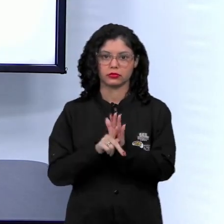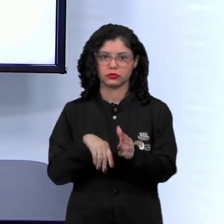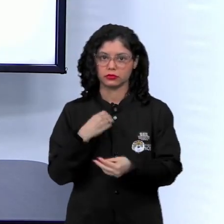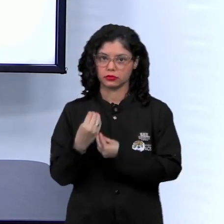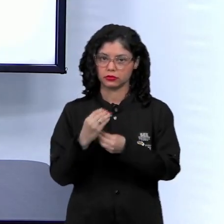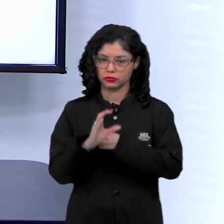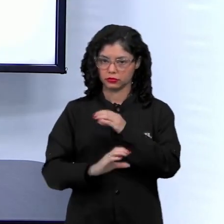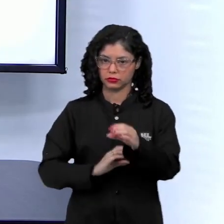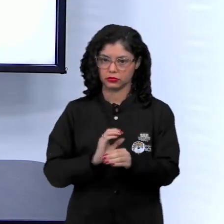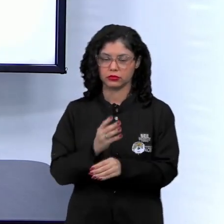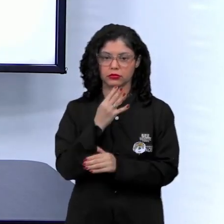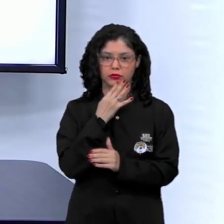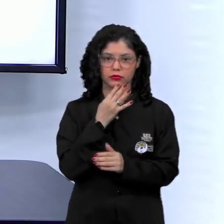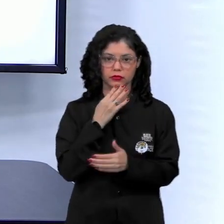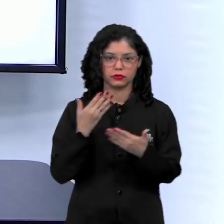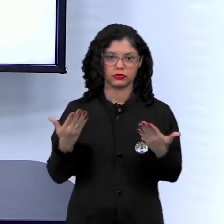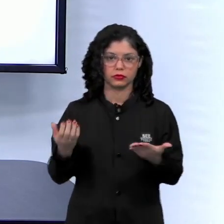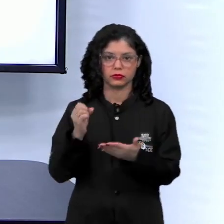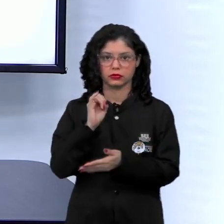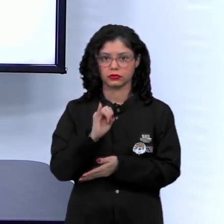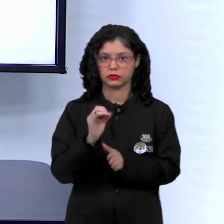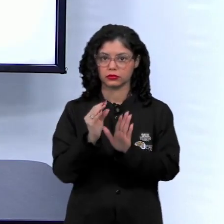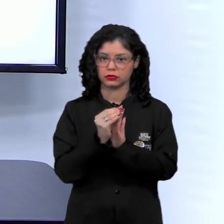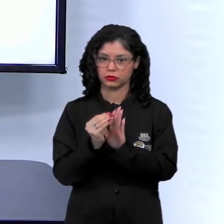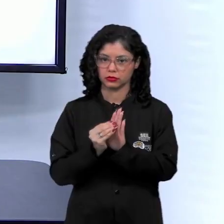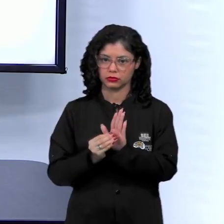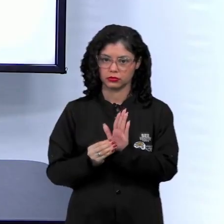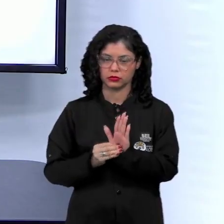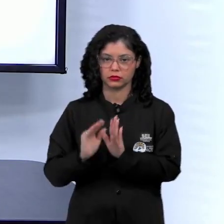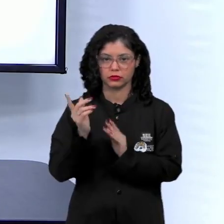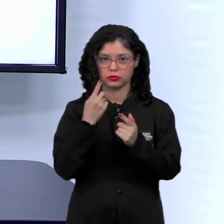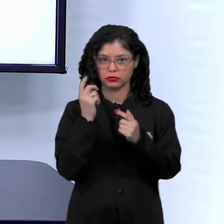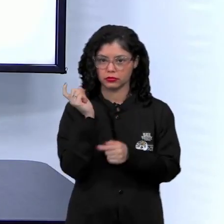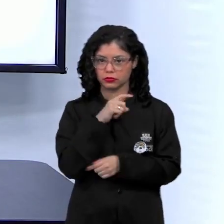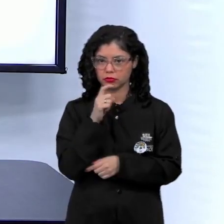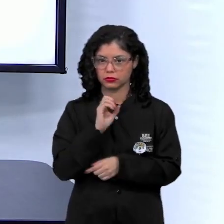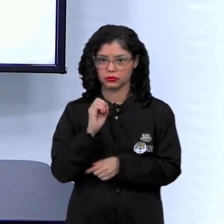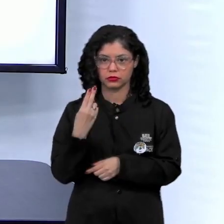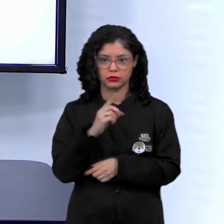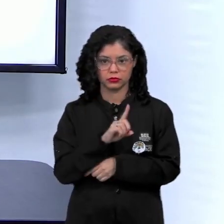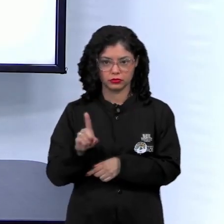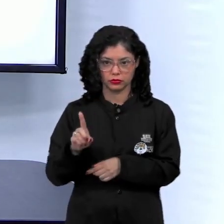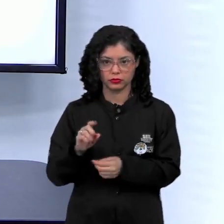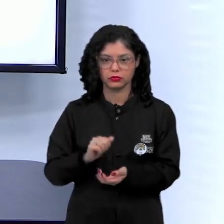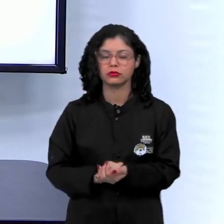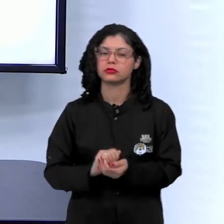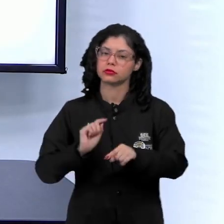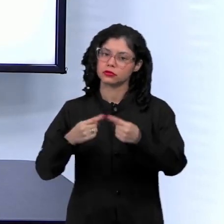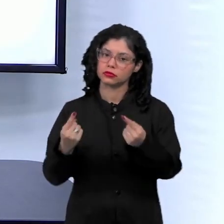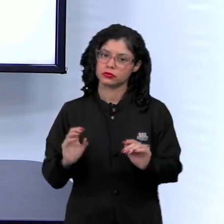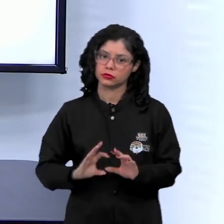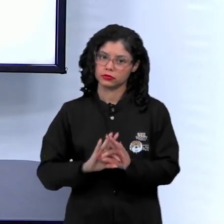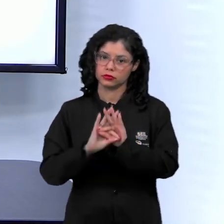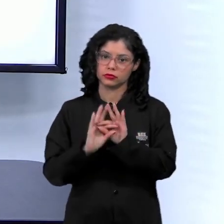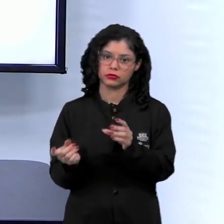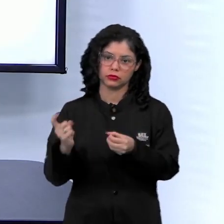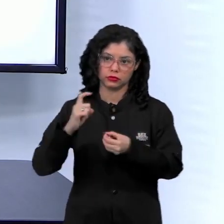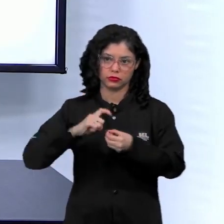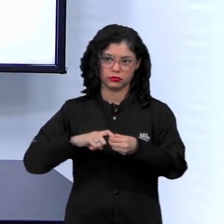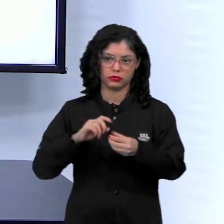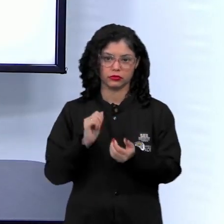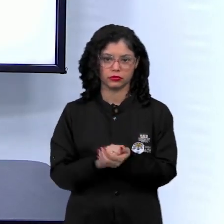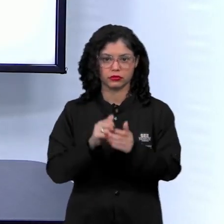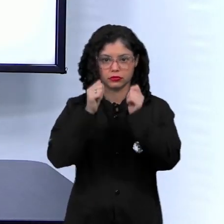e como reconhecer se um fato é mentira ou não. Então aqui foi só mais um gancho, voltando de